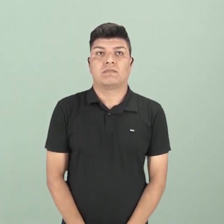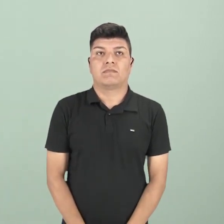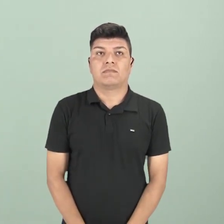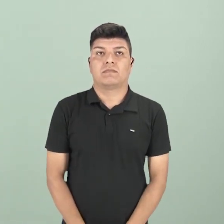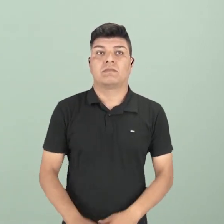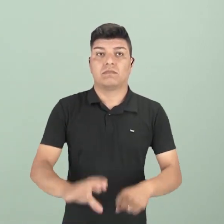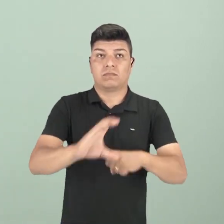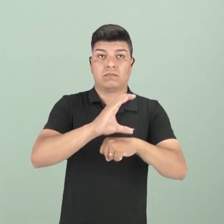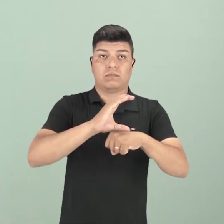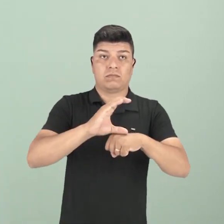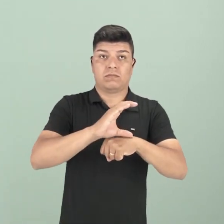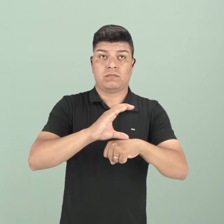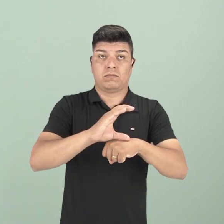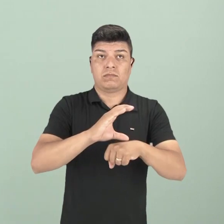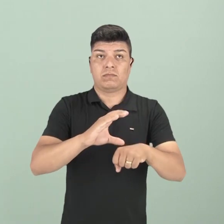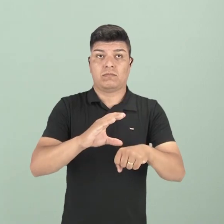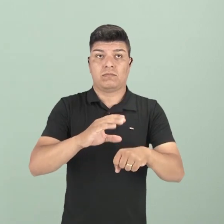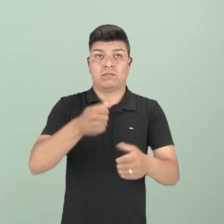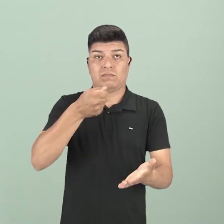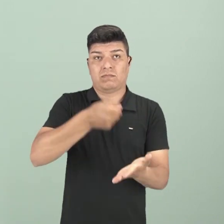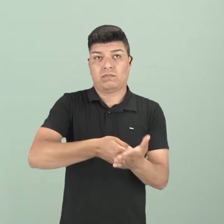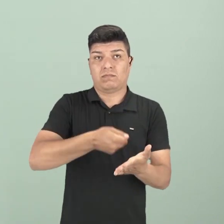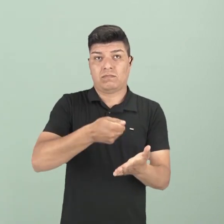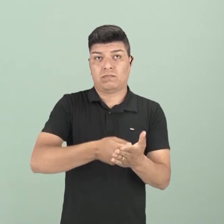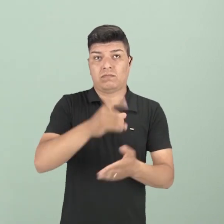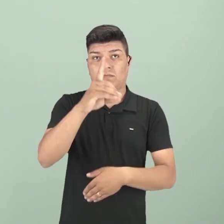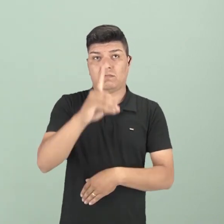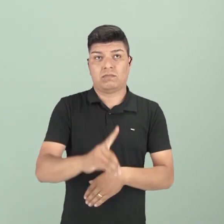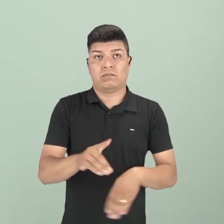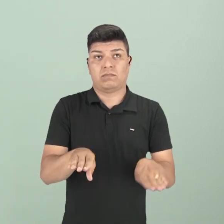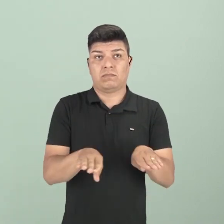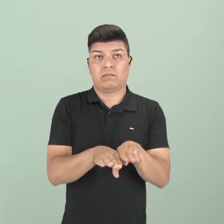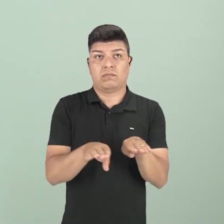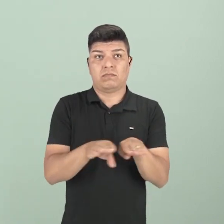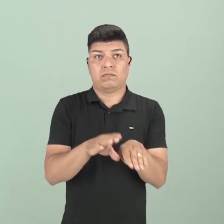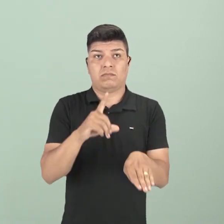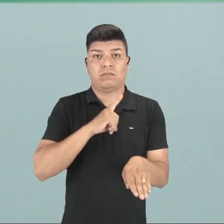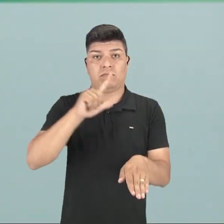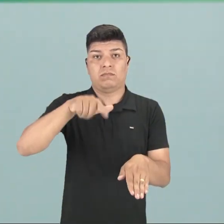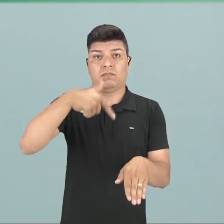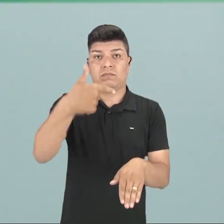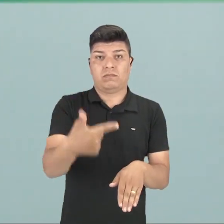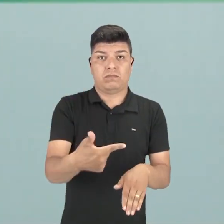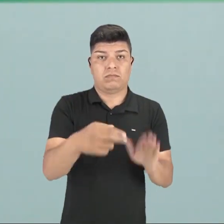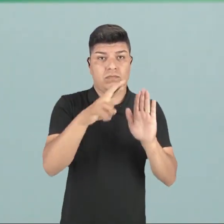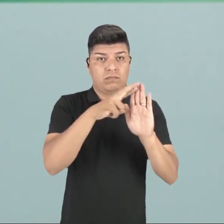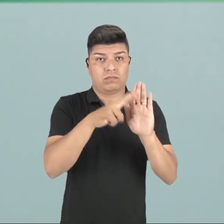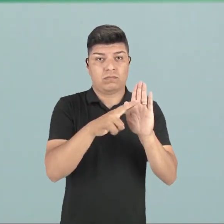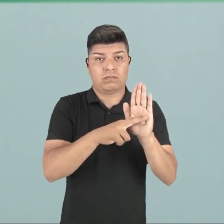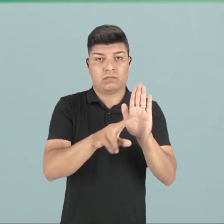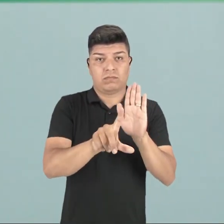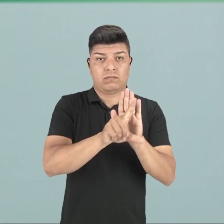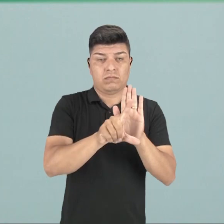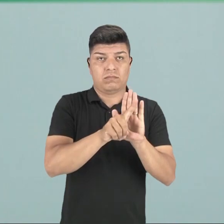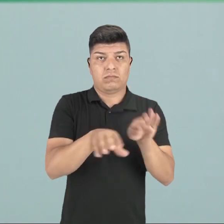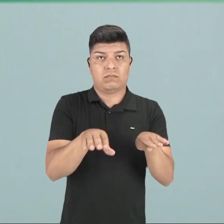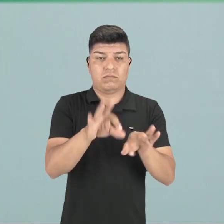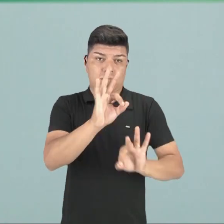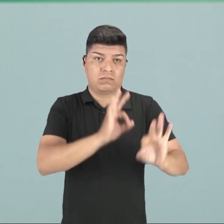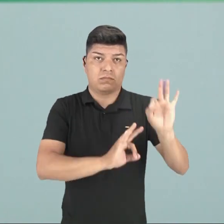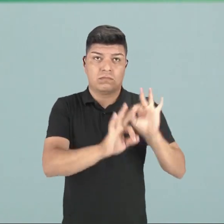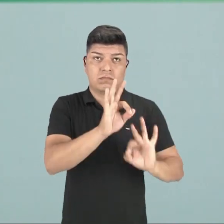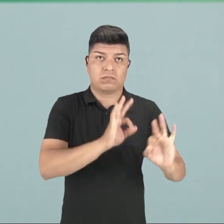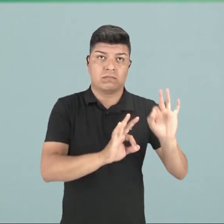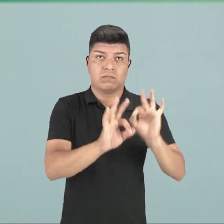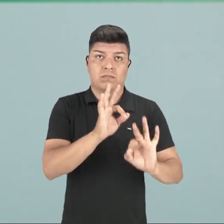nossa Constituição, que nos garante aí esses direitos, nós temos também outros tipos de regras e leis, né, que